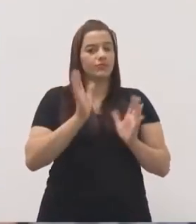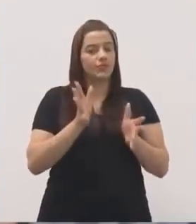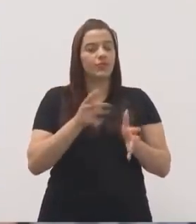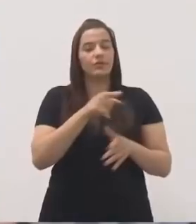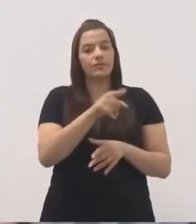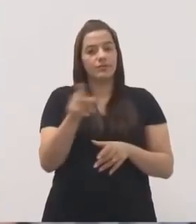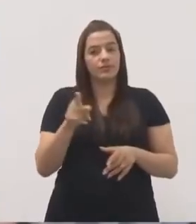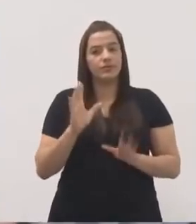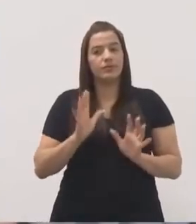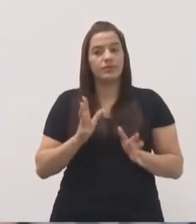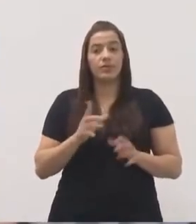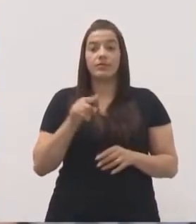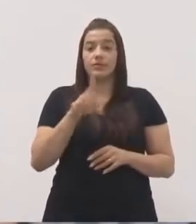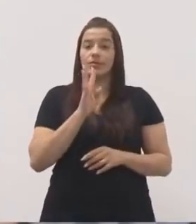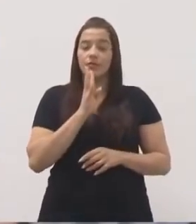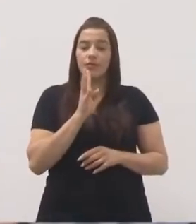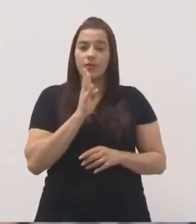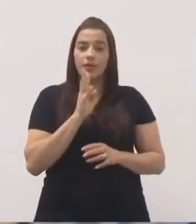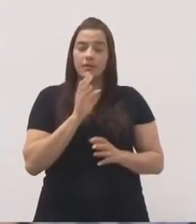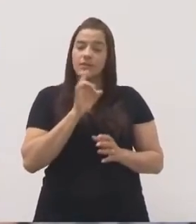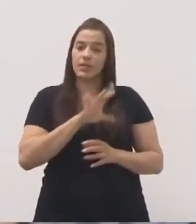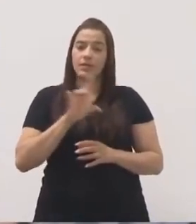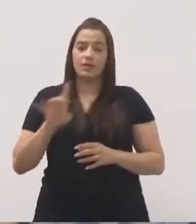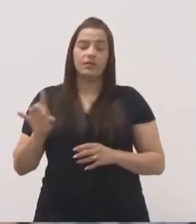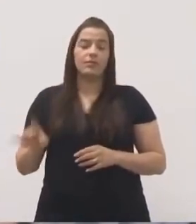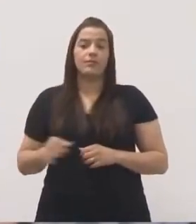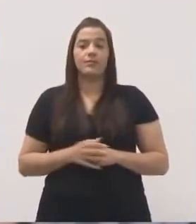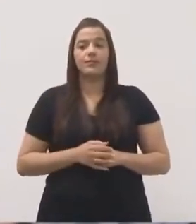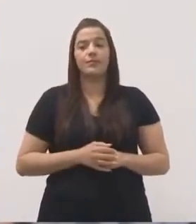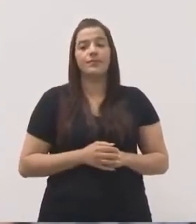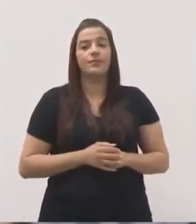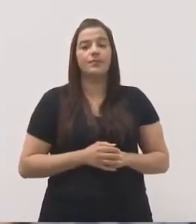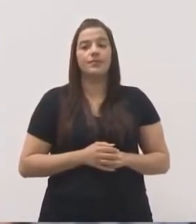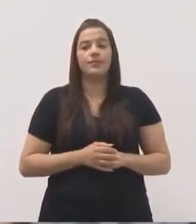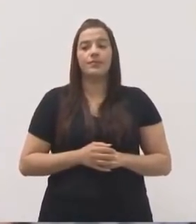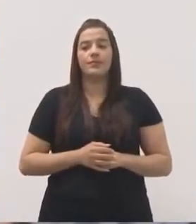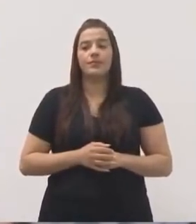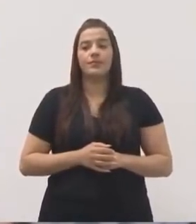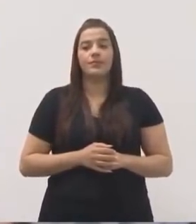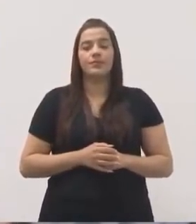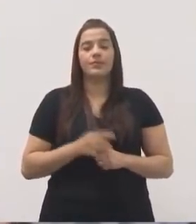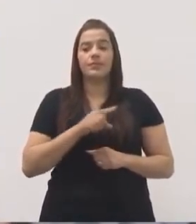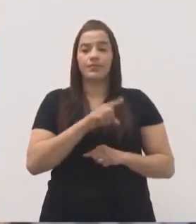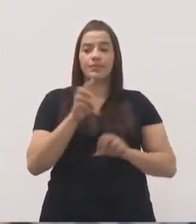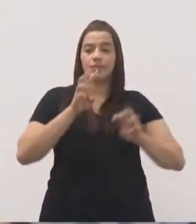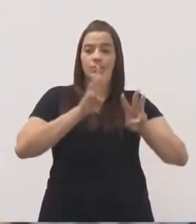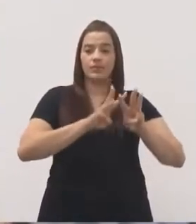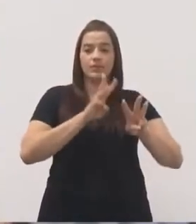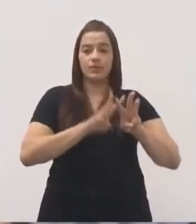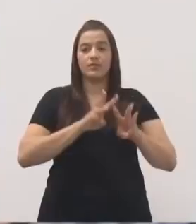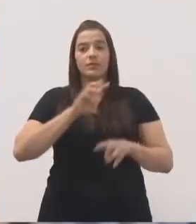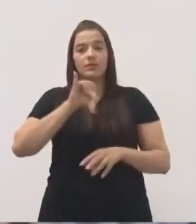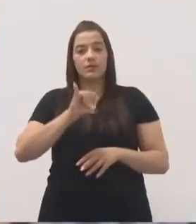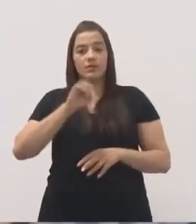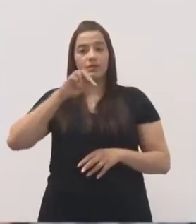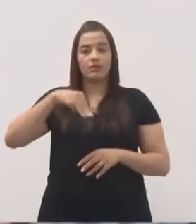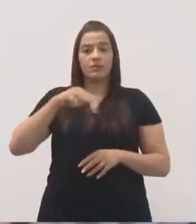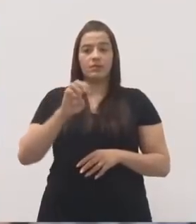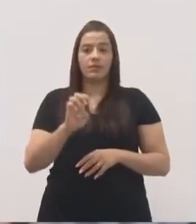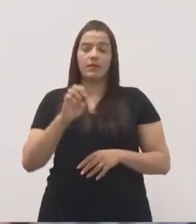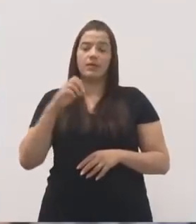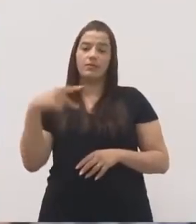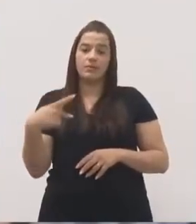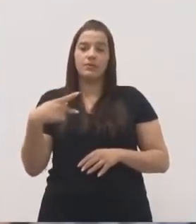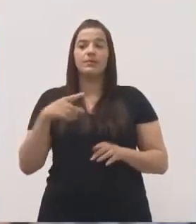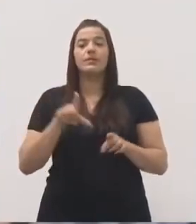gente esteja apropriado em relação a isso, tá certo? No próprio site do INEP tem as matrizes, né? As